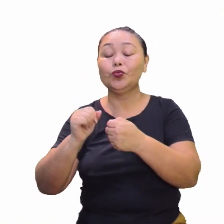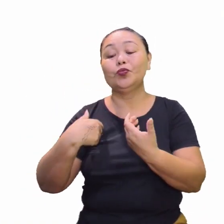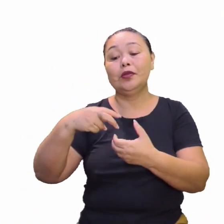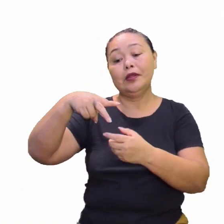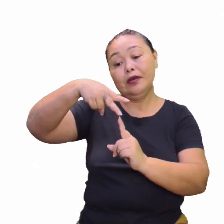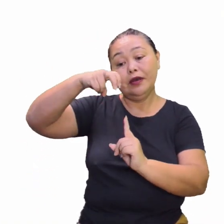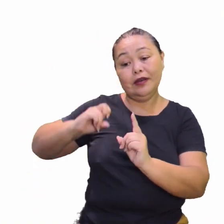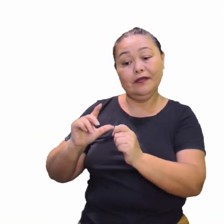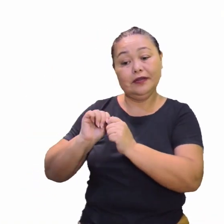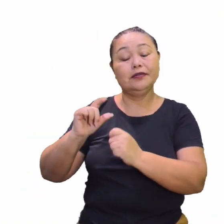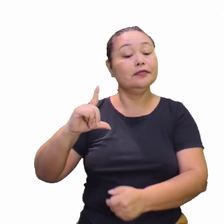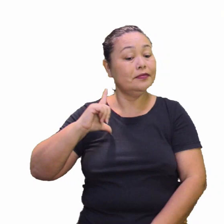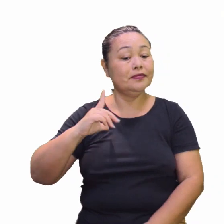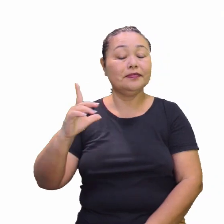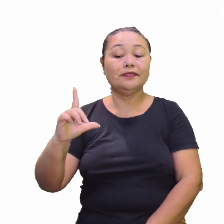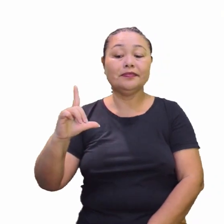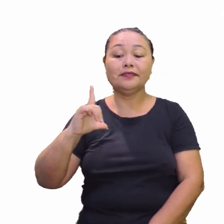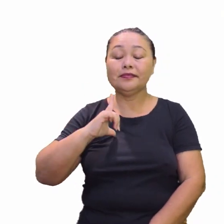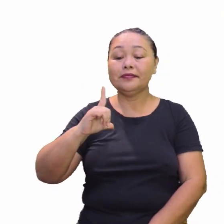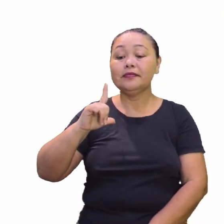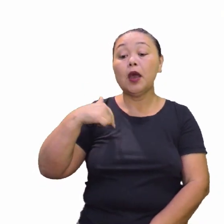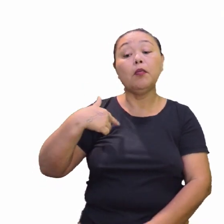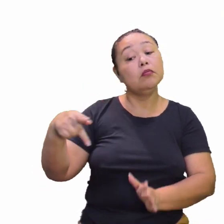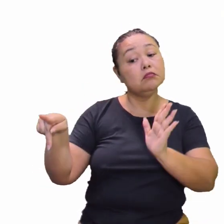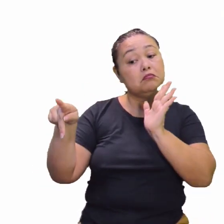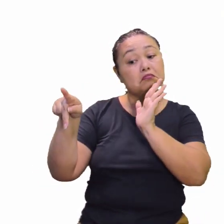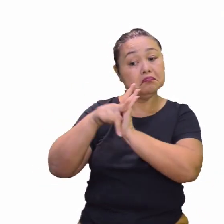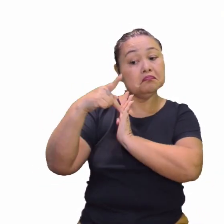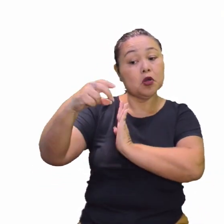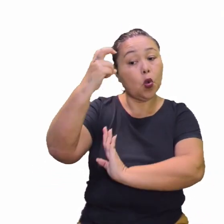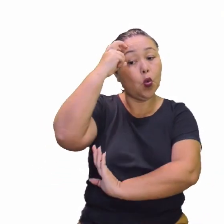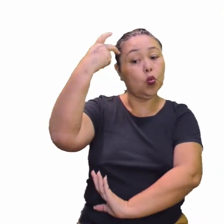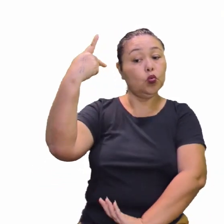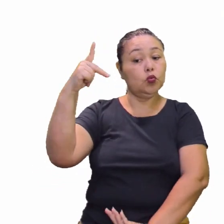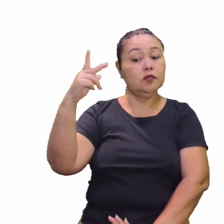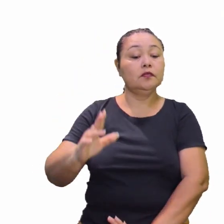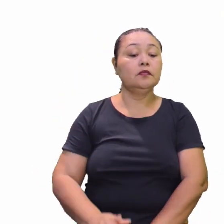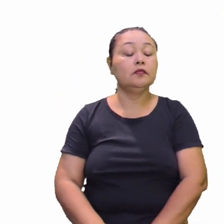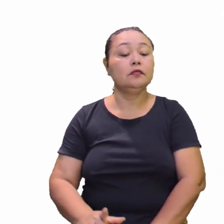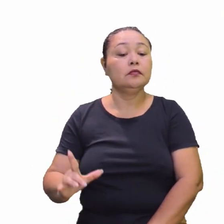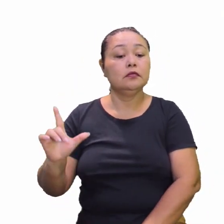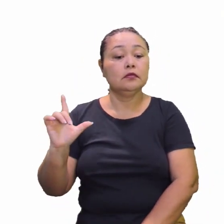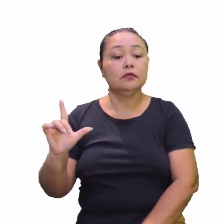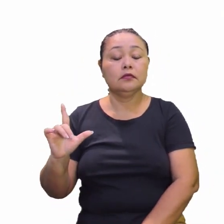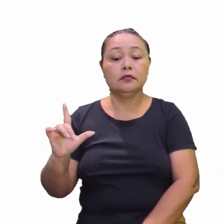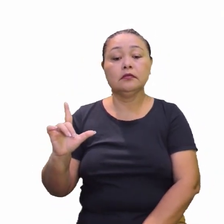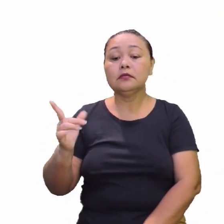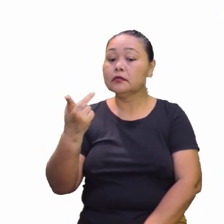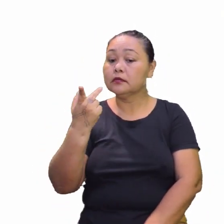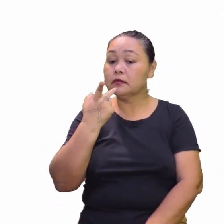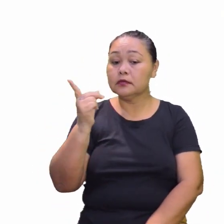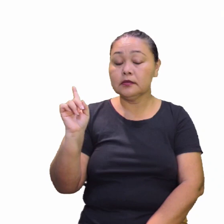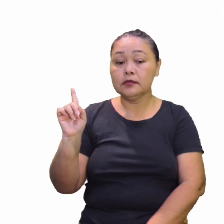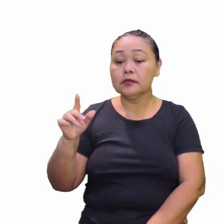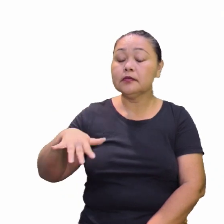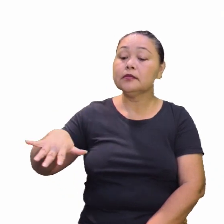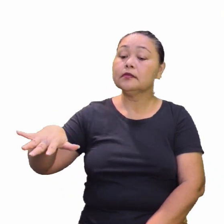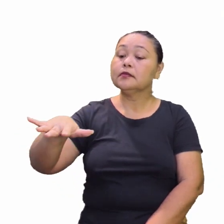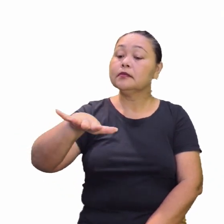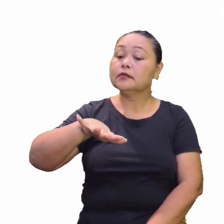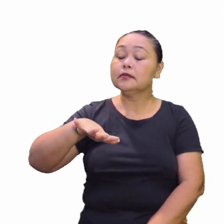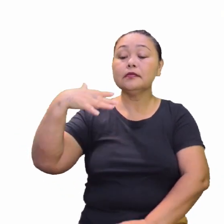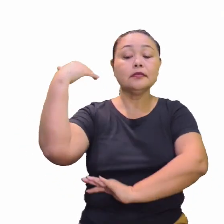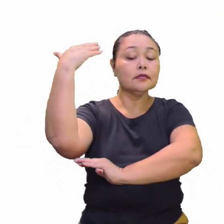lugar do mundo. Toma, tu acredita? acredito. Por uma questão cultural. Muito bem. E aí, podemos também citar aquela região